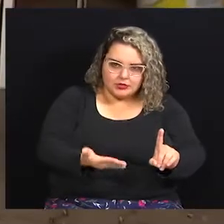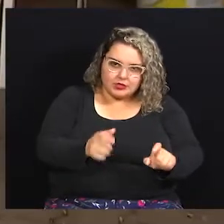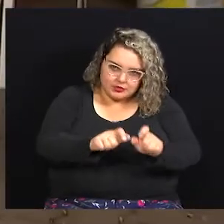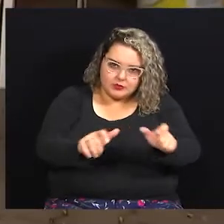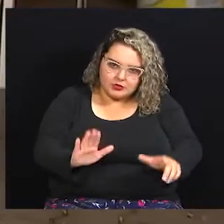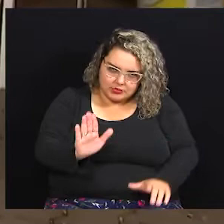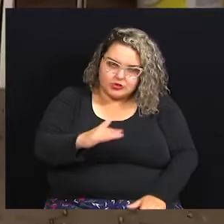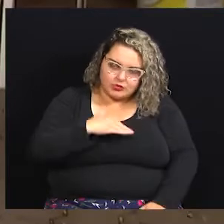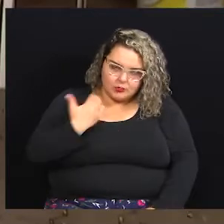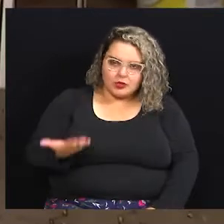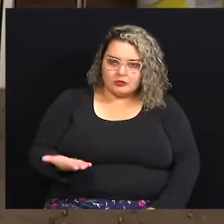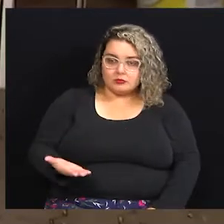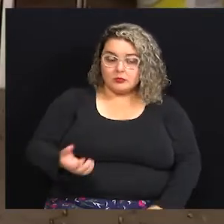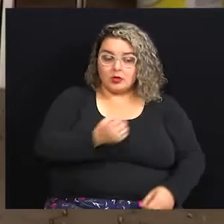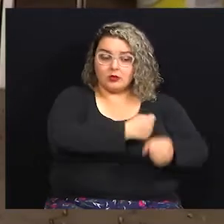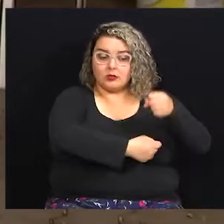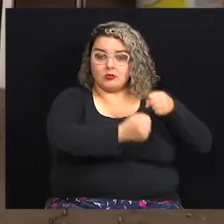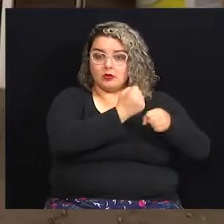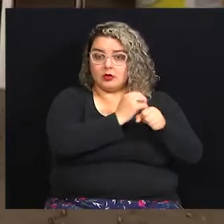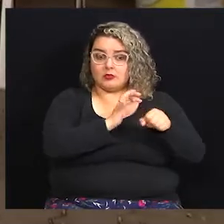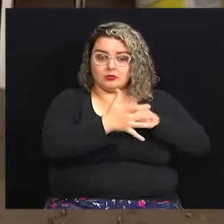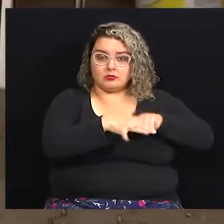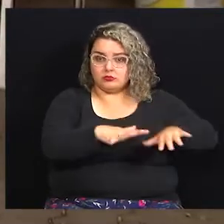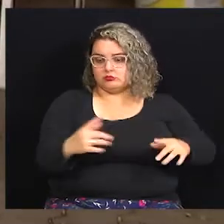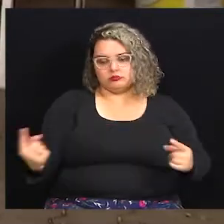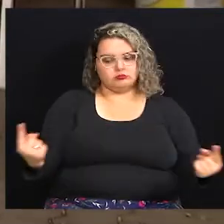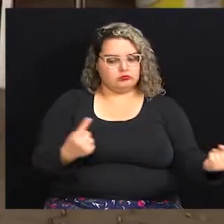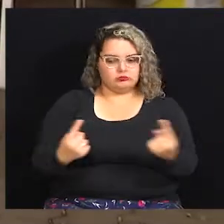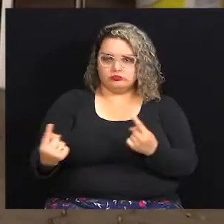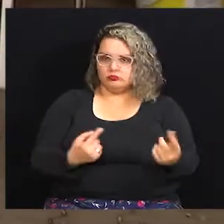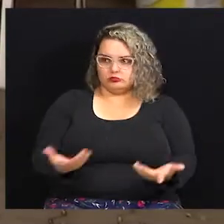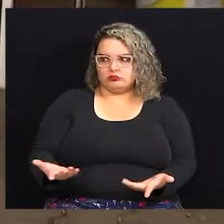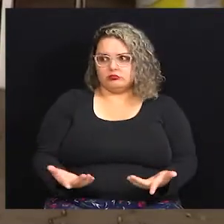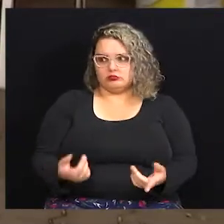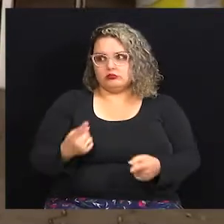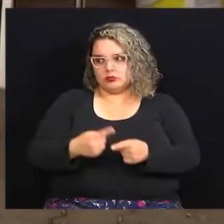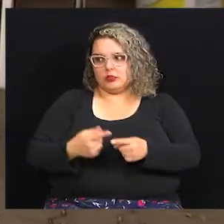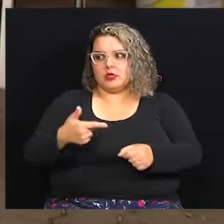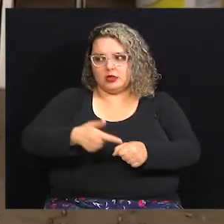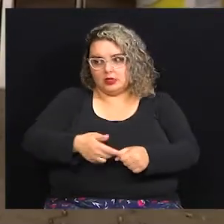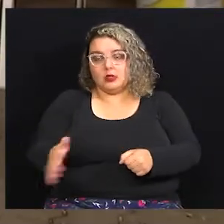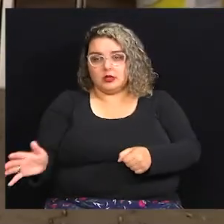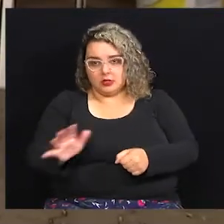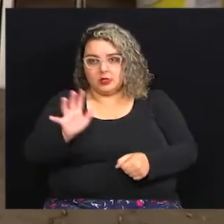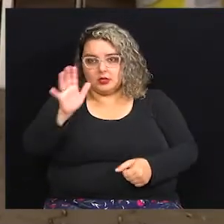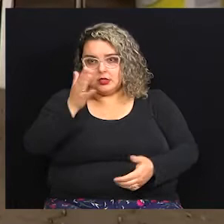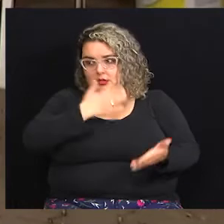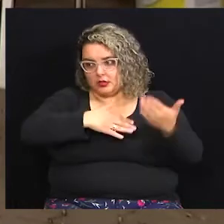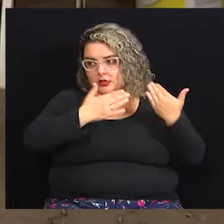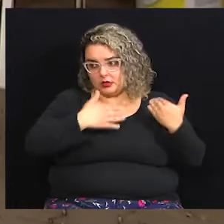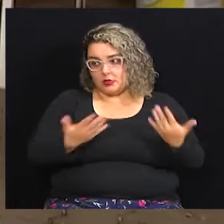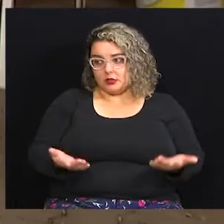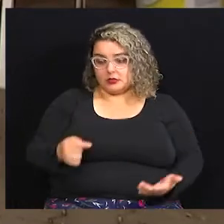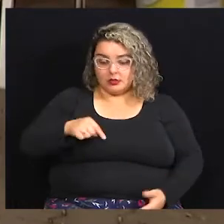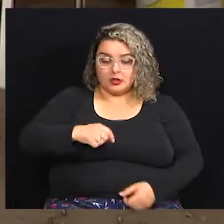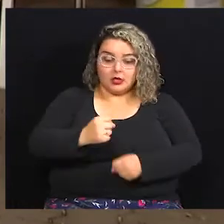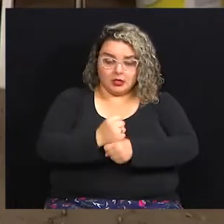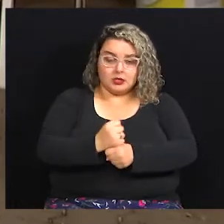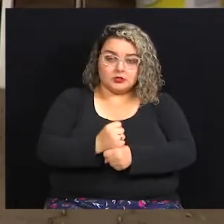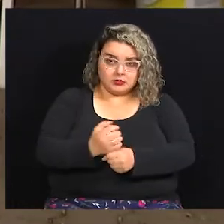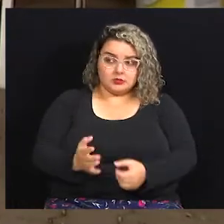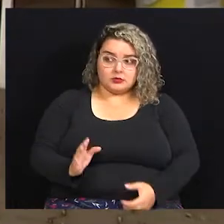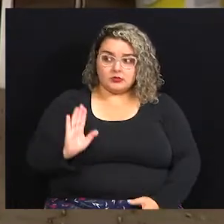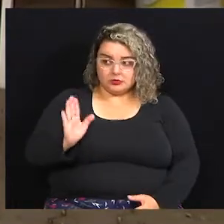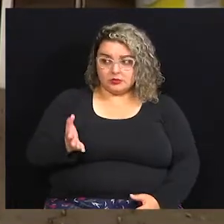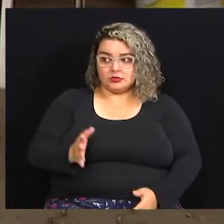passado como tava na pandemia o pessoal não vieram por conta também da gasolina que tava alta né E esse ano